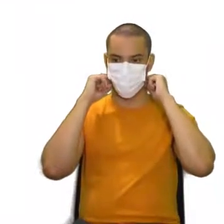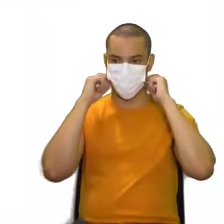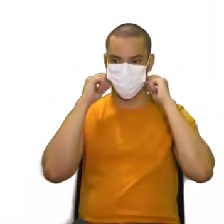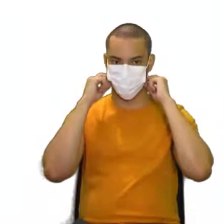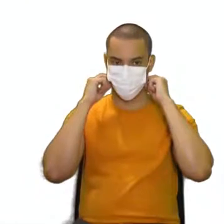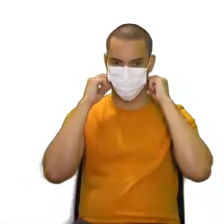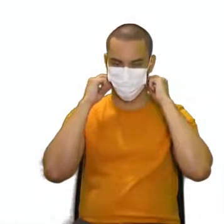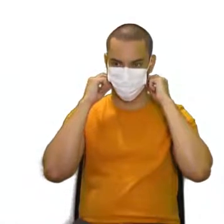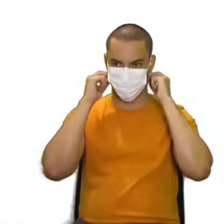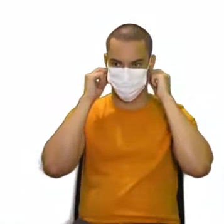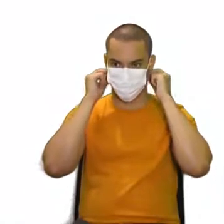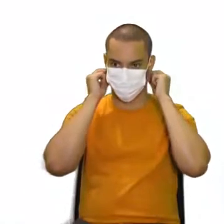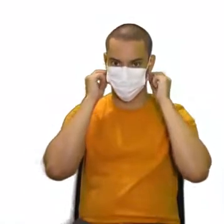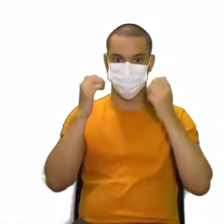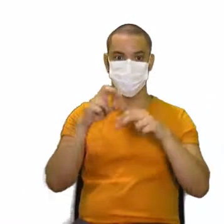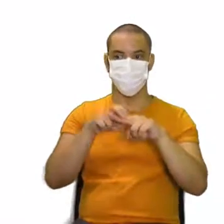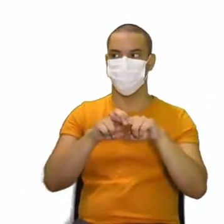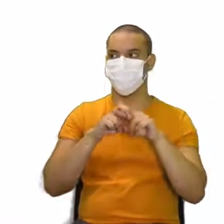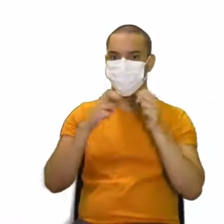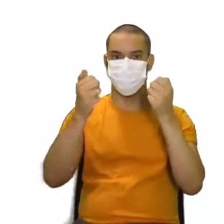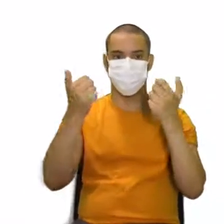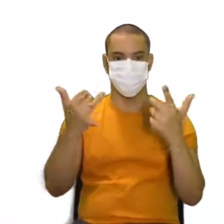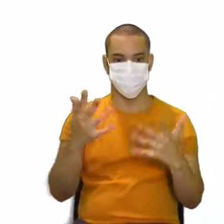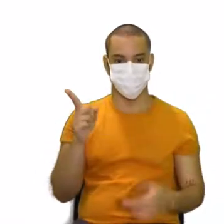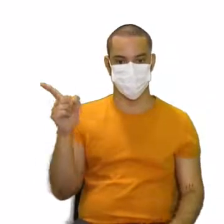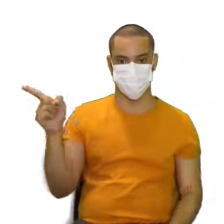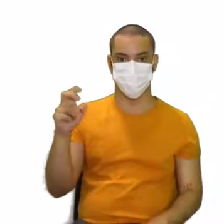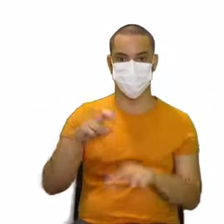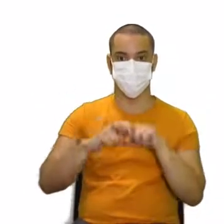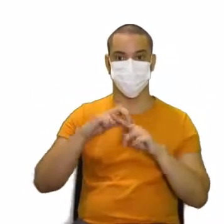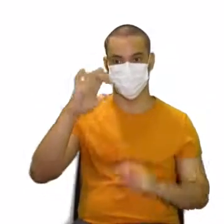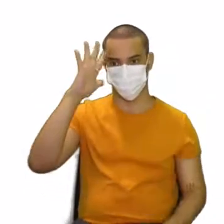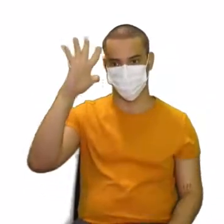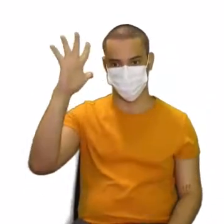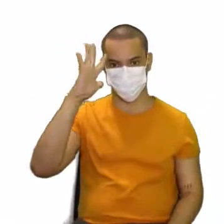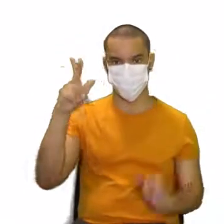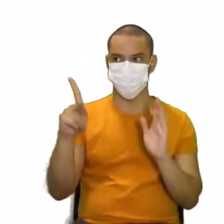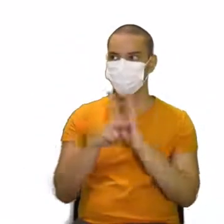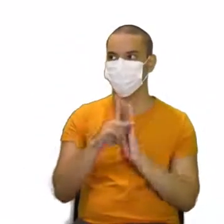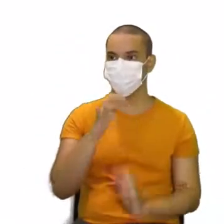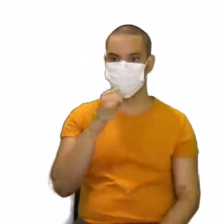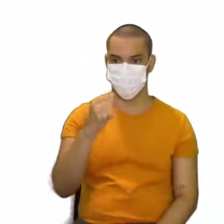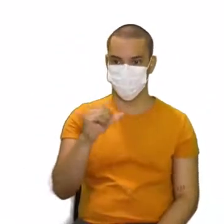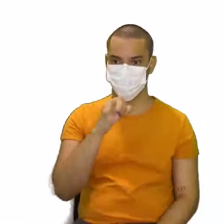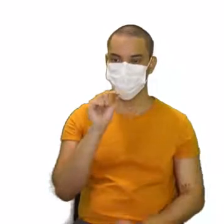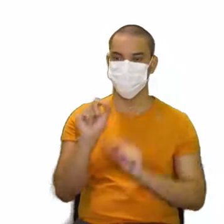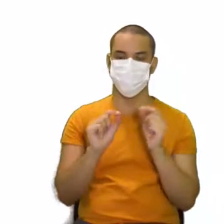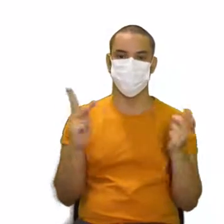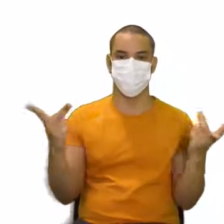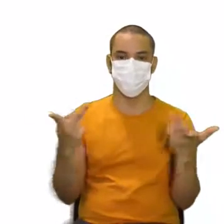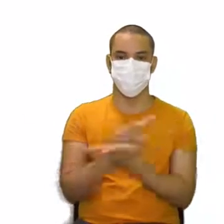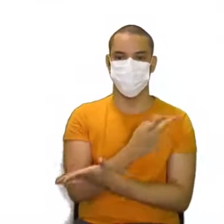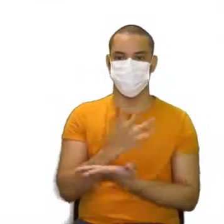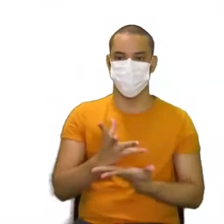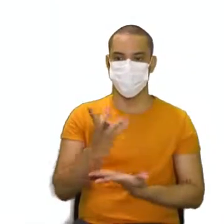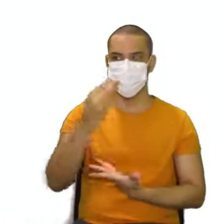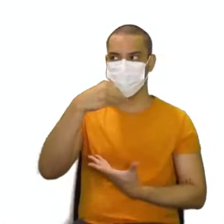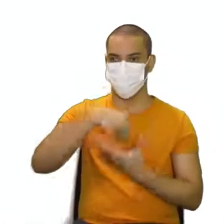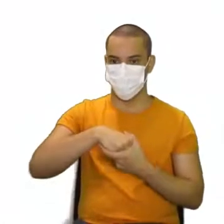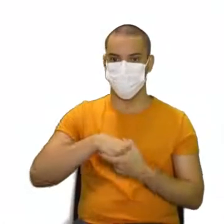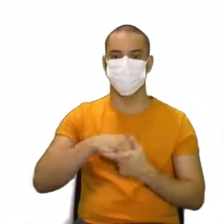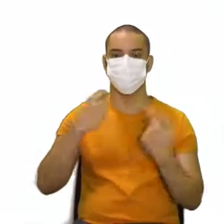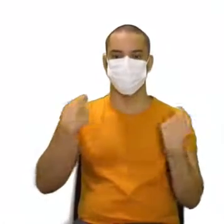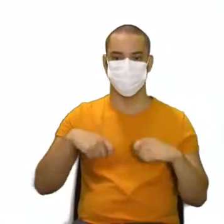explicadinho que é que tá acontecendo portanto pelo teorema da energia cinética a energia cinética do Eletro a penetrar no campo